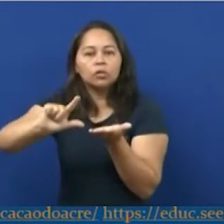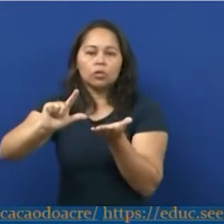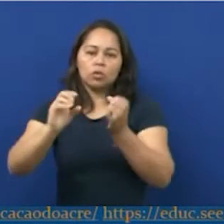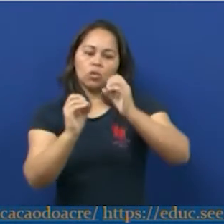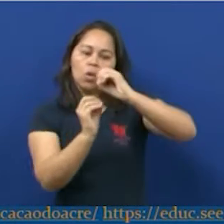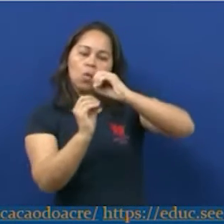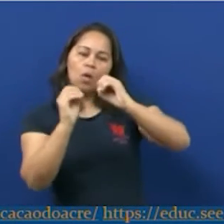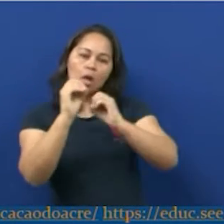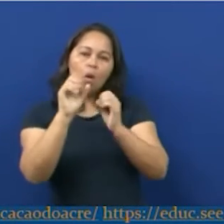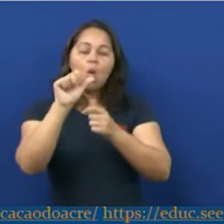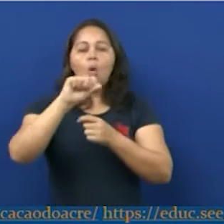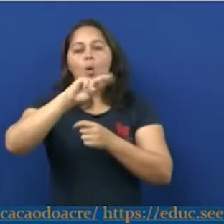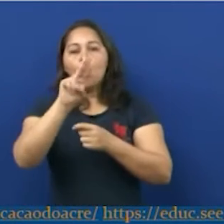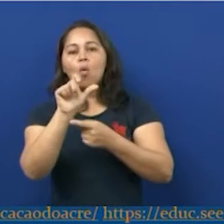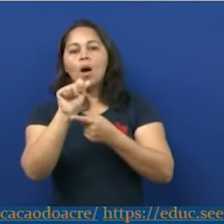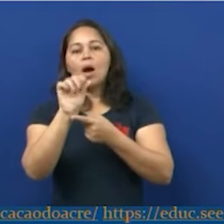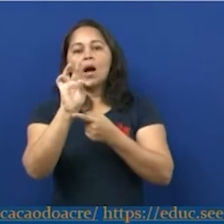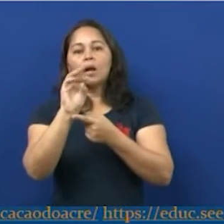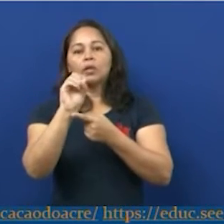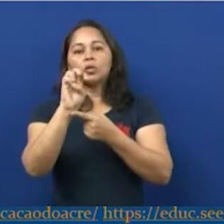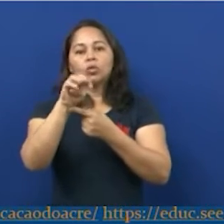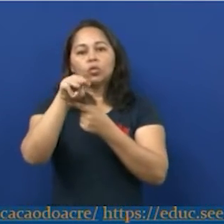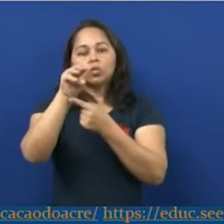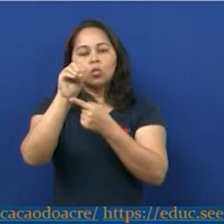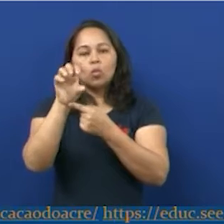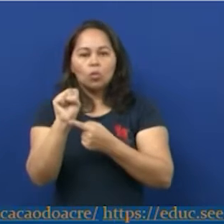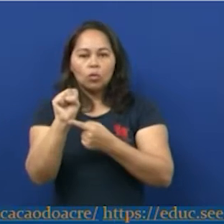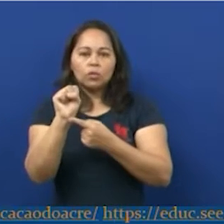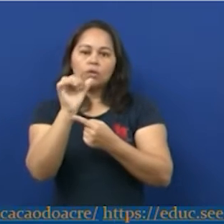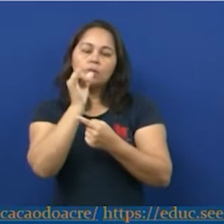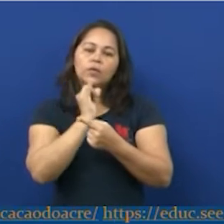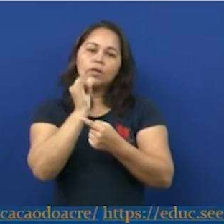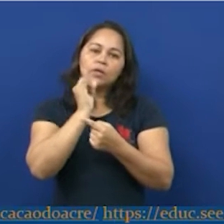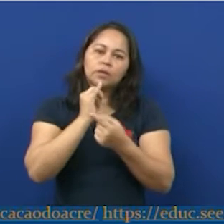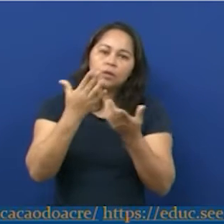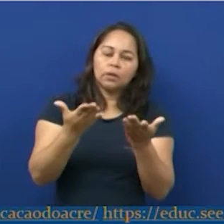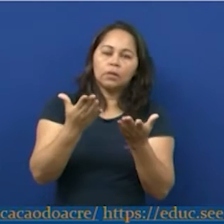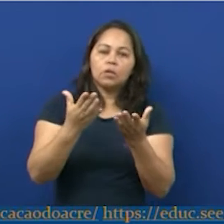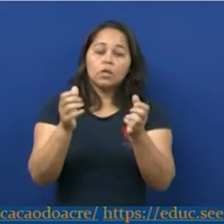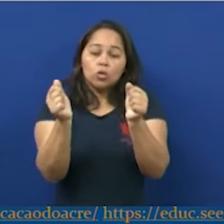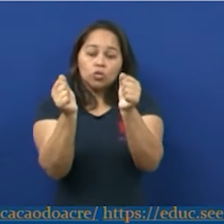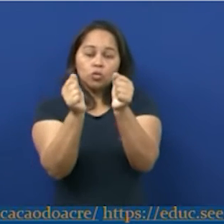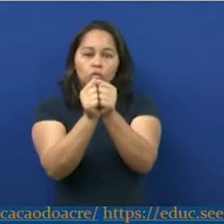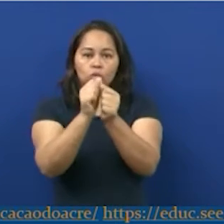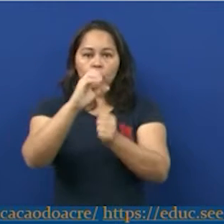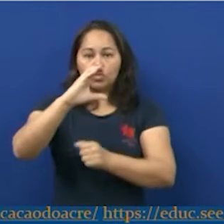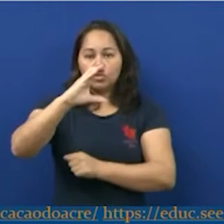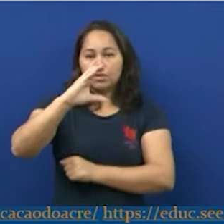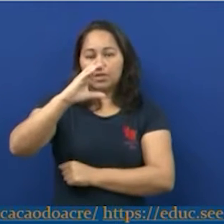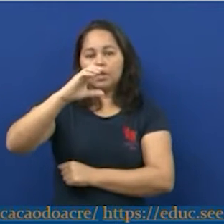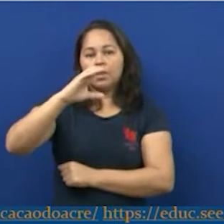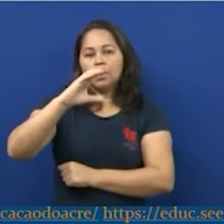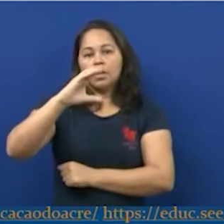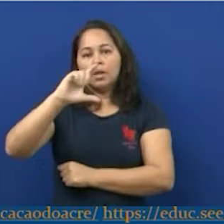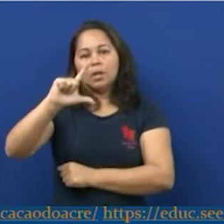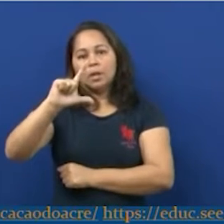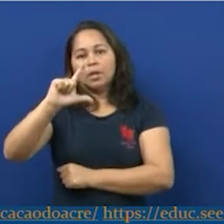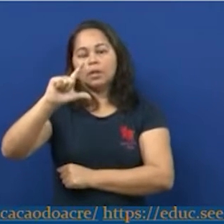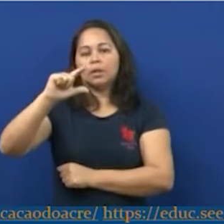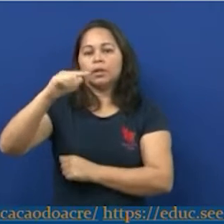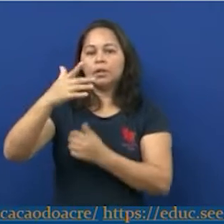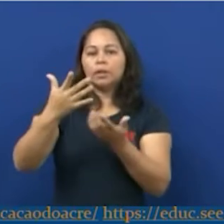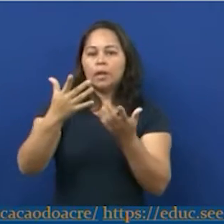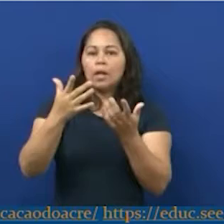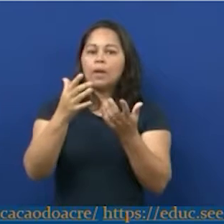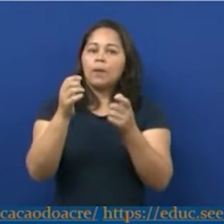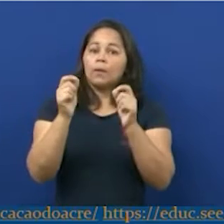mais de um elemento químico, como por exemplo o dióxido de carbono, o cloreto de sódio e a molécula de água, como nós estamos